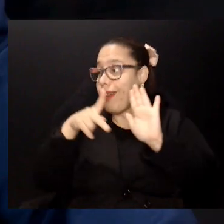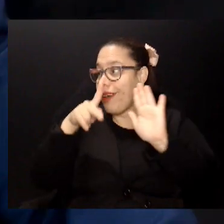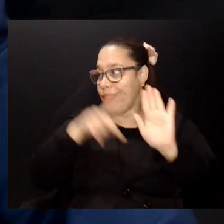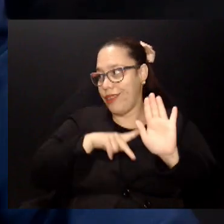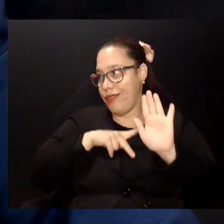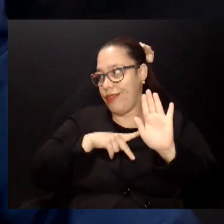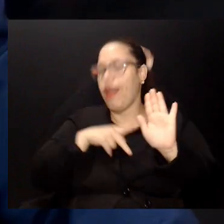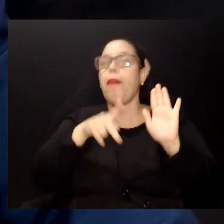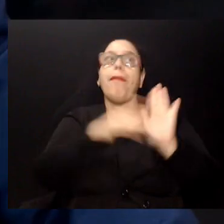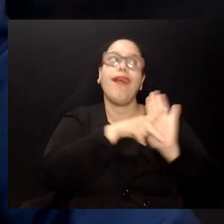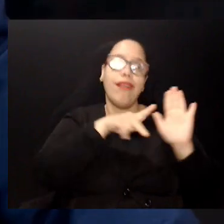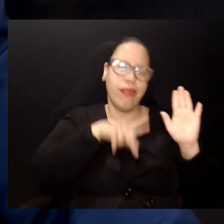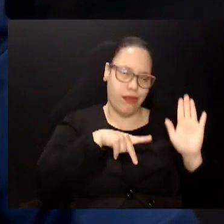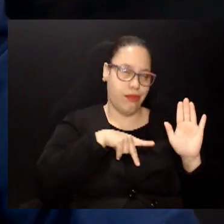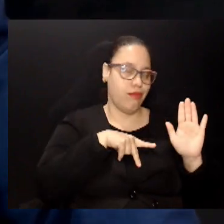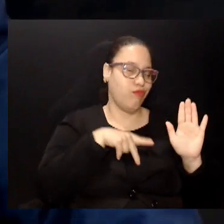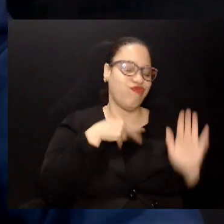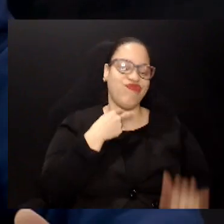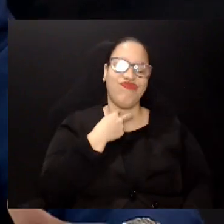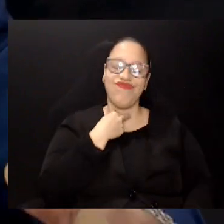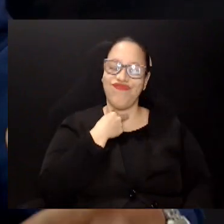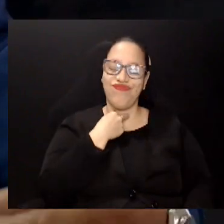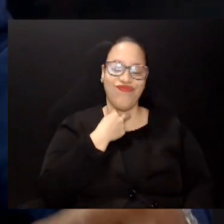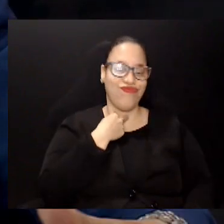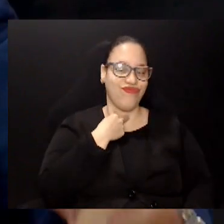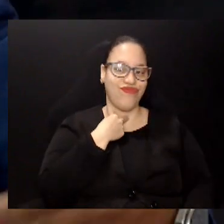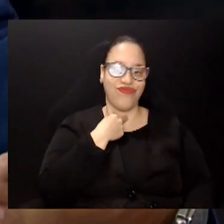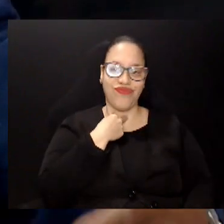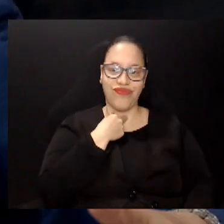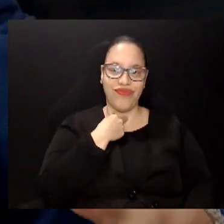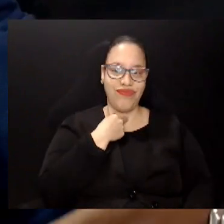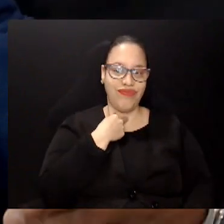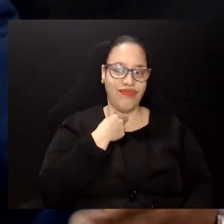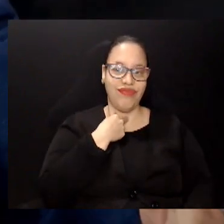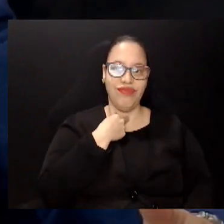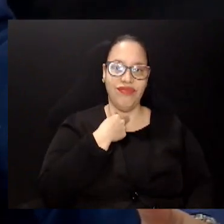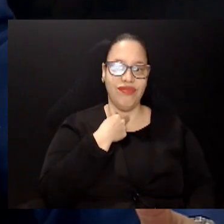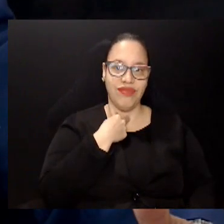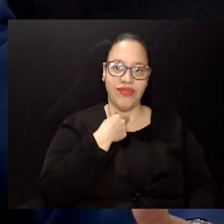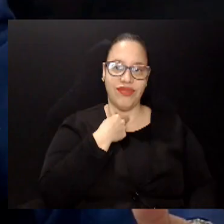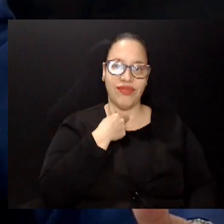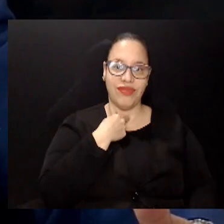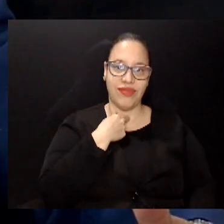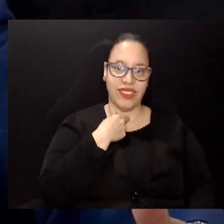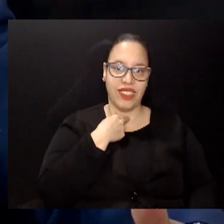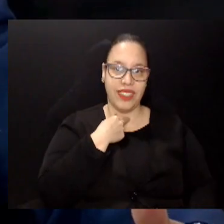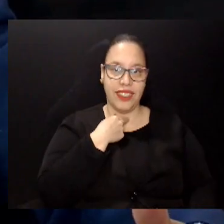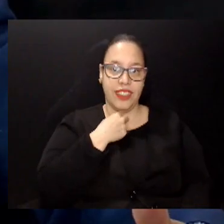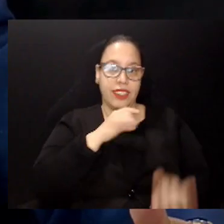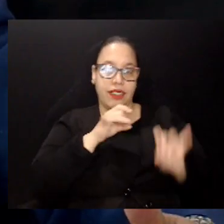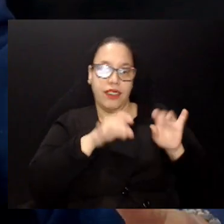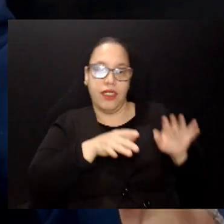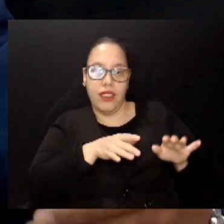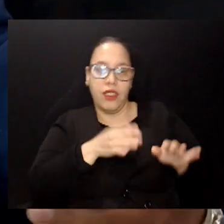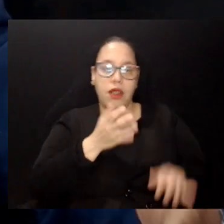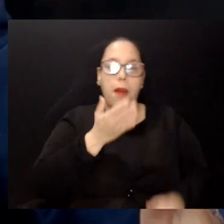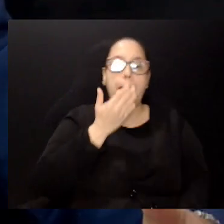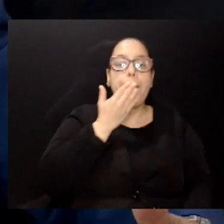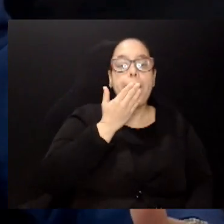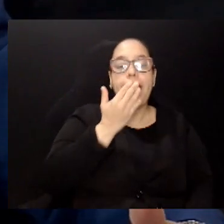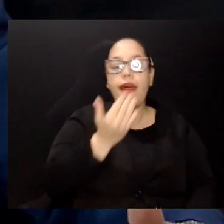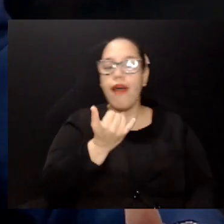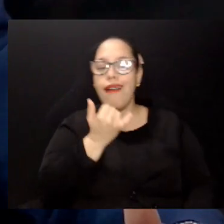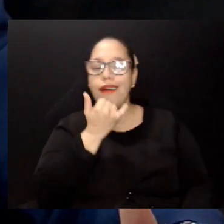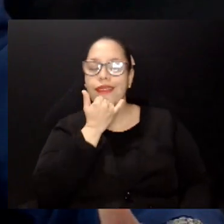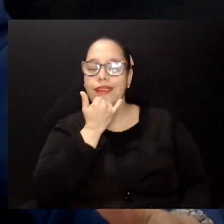E ele não pode se deixar de pedir desculpa. Se ele deixar